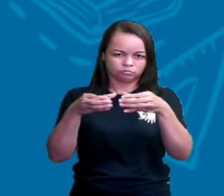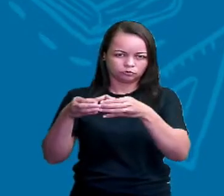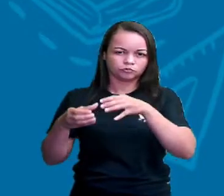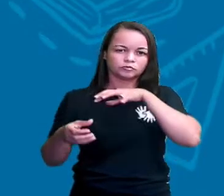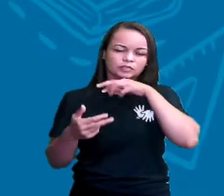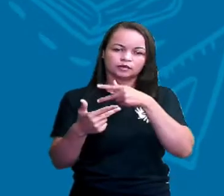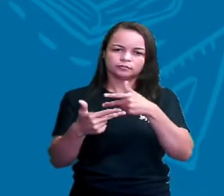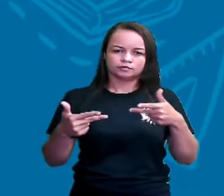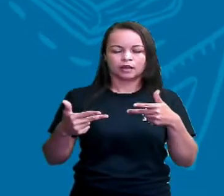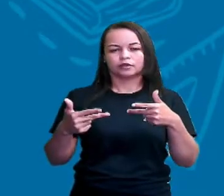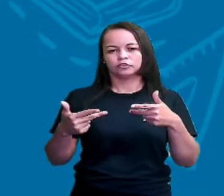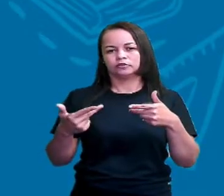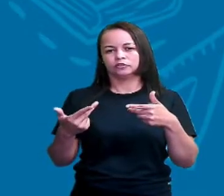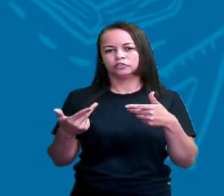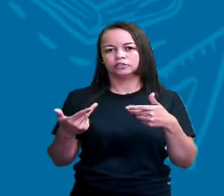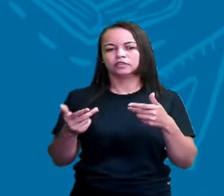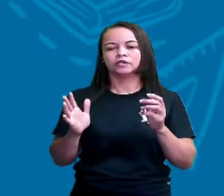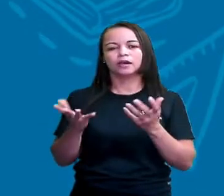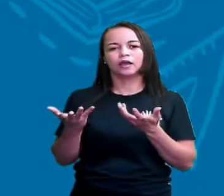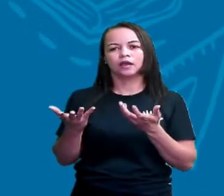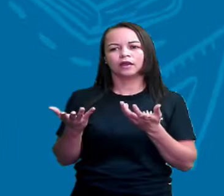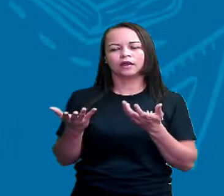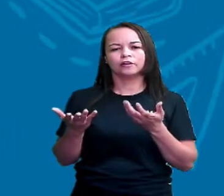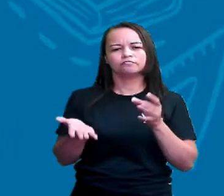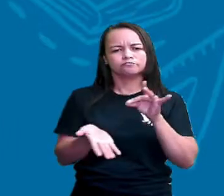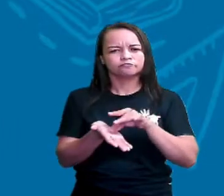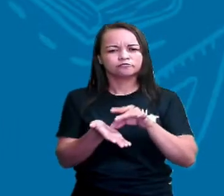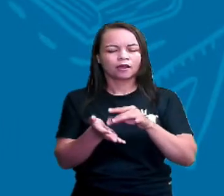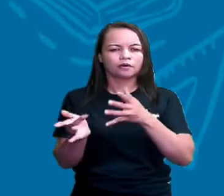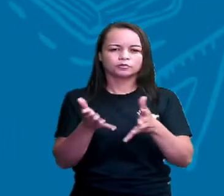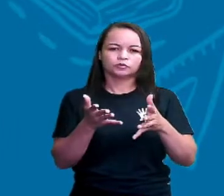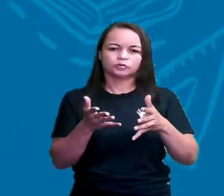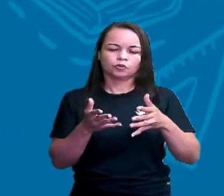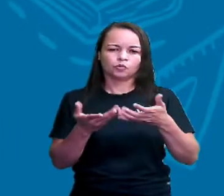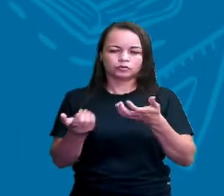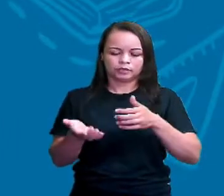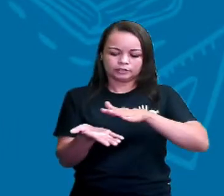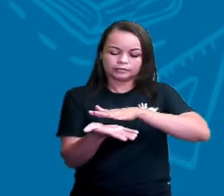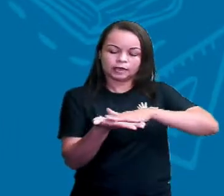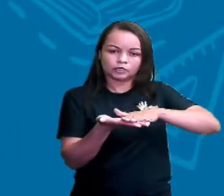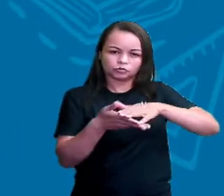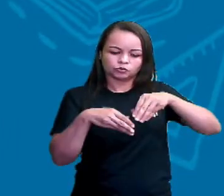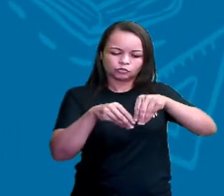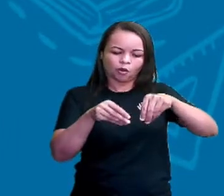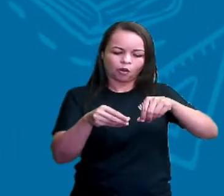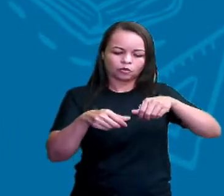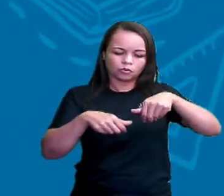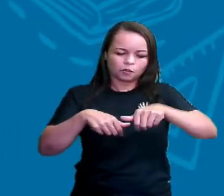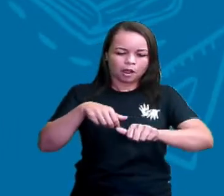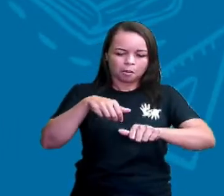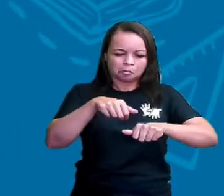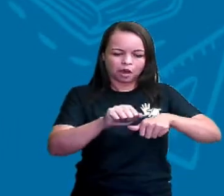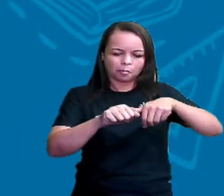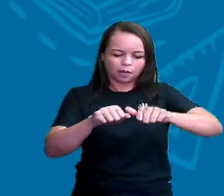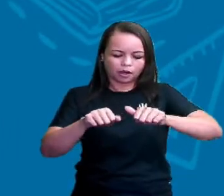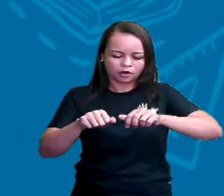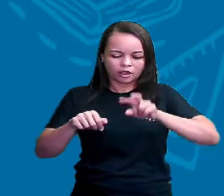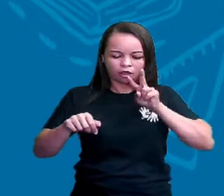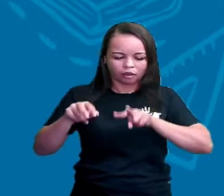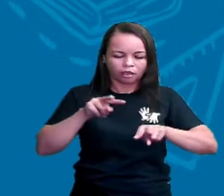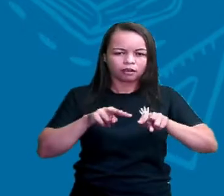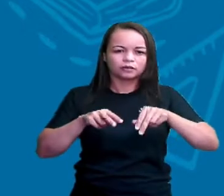é o fato de quando eles estão andando no substrato, no solo, eles deixam pegadas. Ao longo